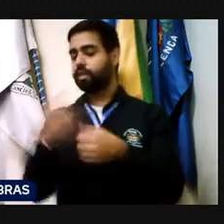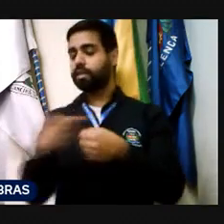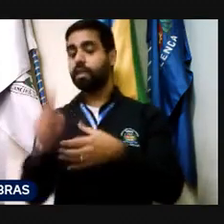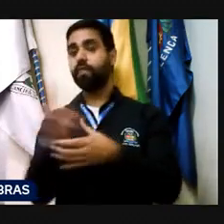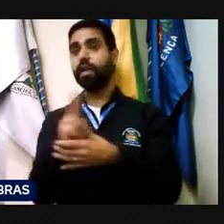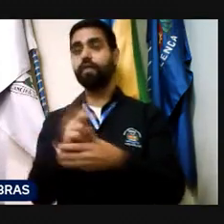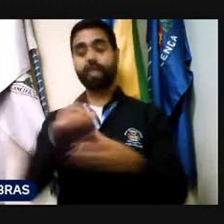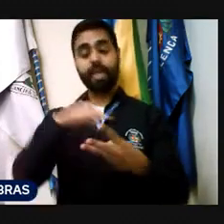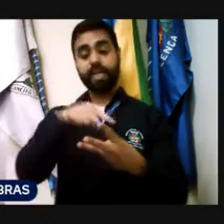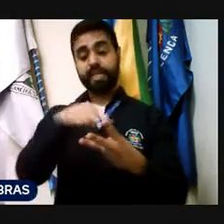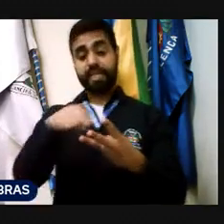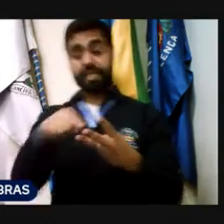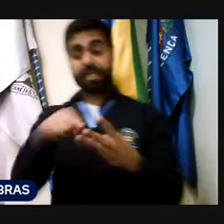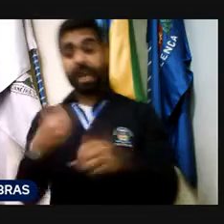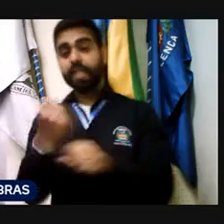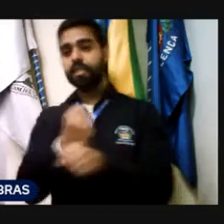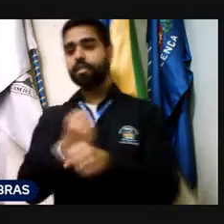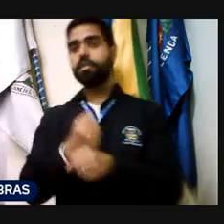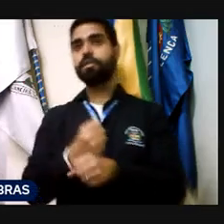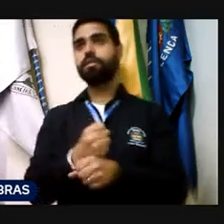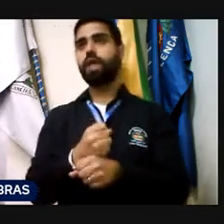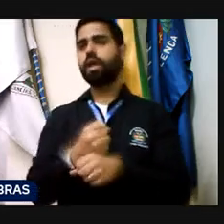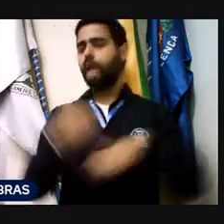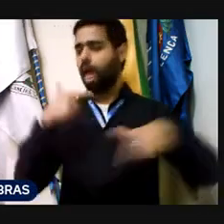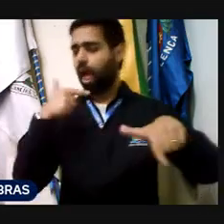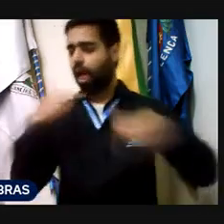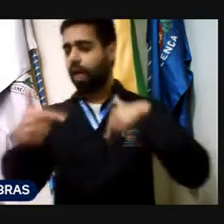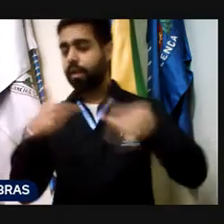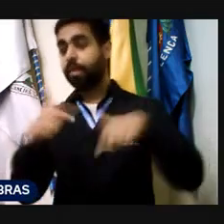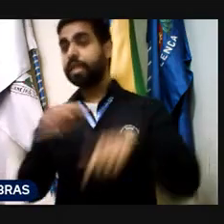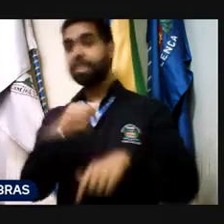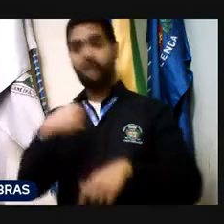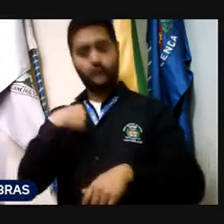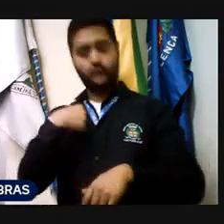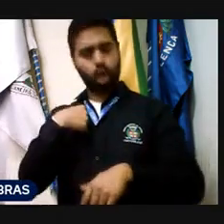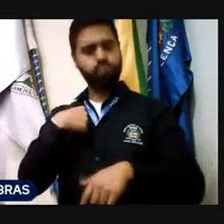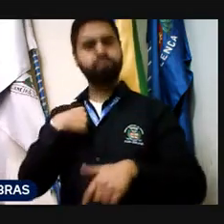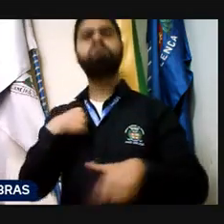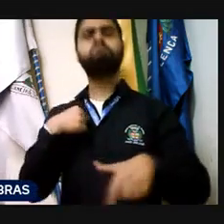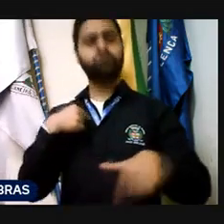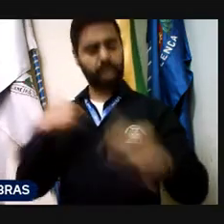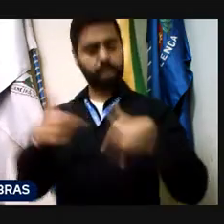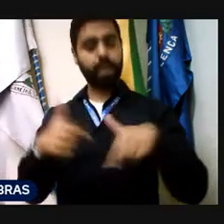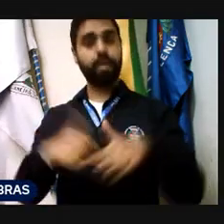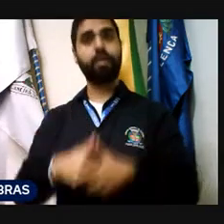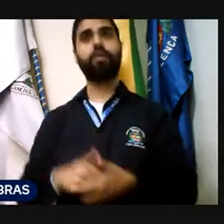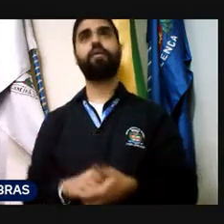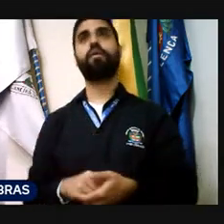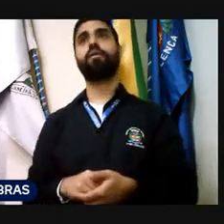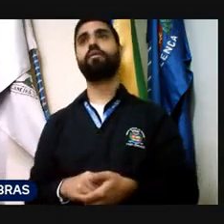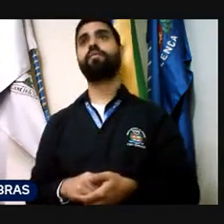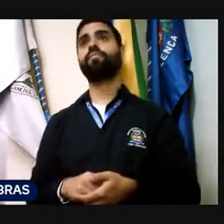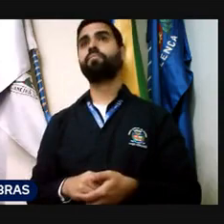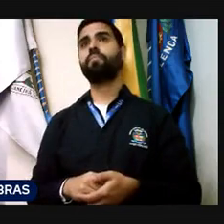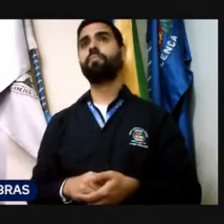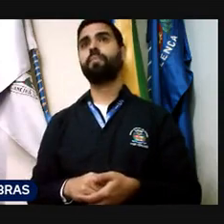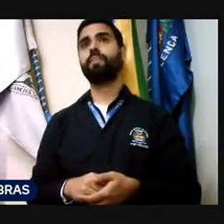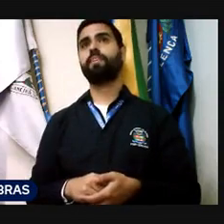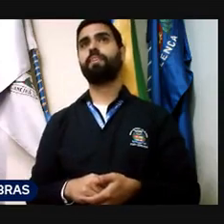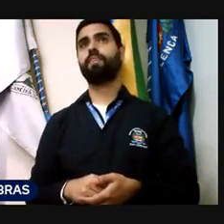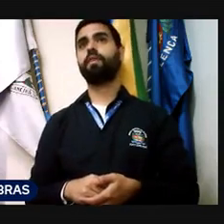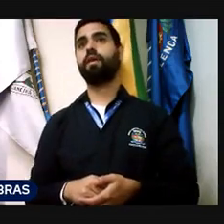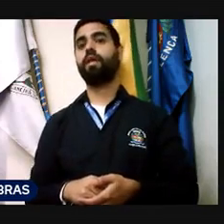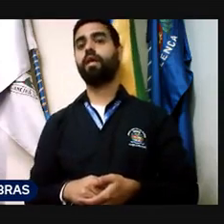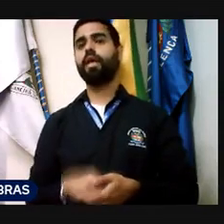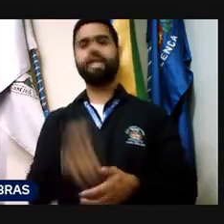ser 3 anos e meio mais de luta, depender de mim. Não aumentou um horário. Quando